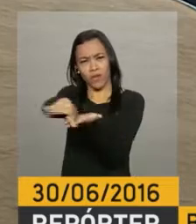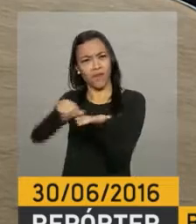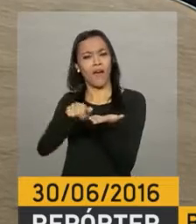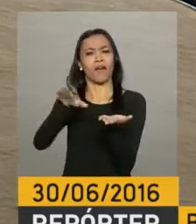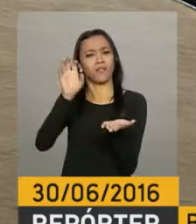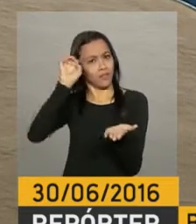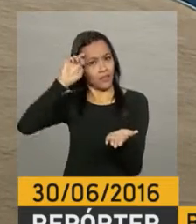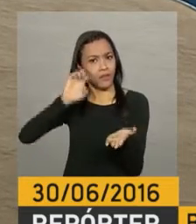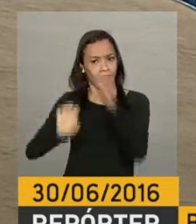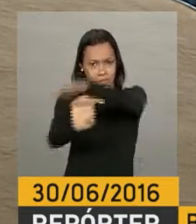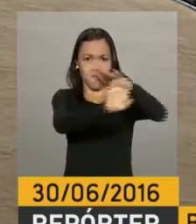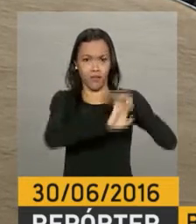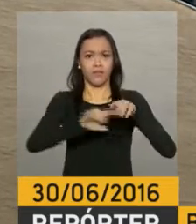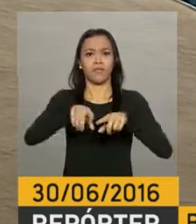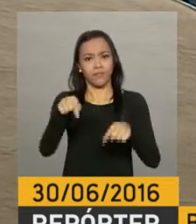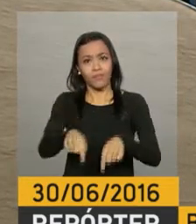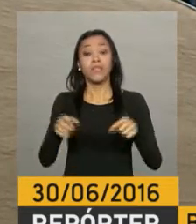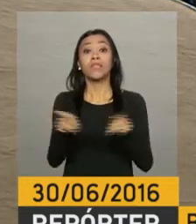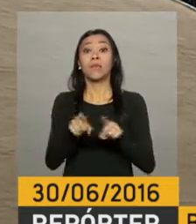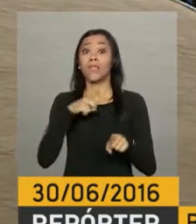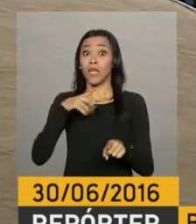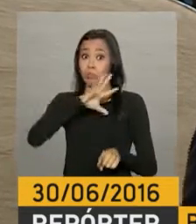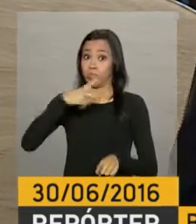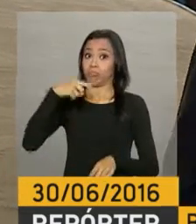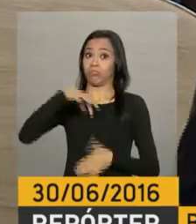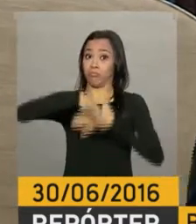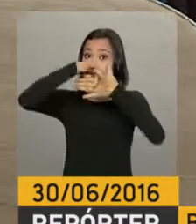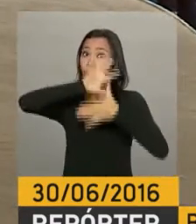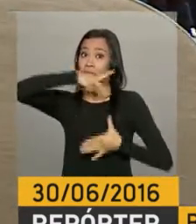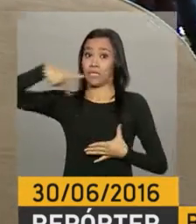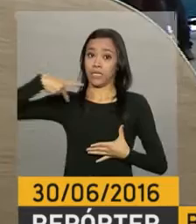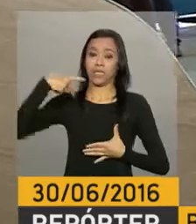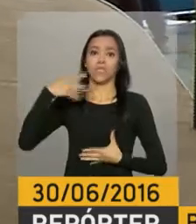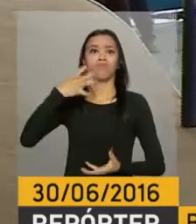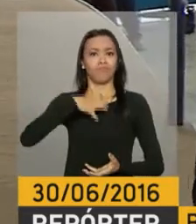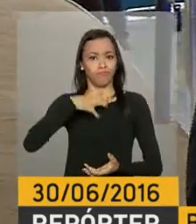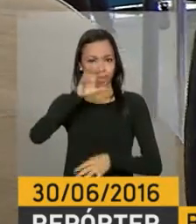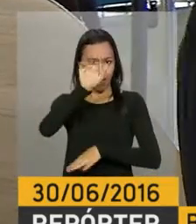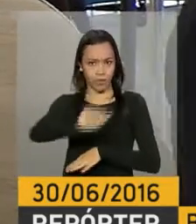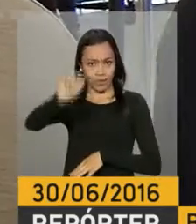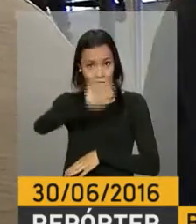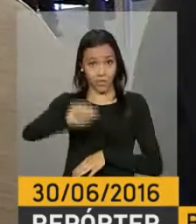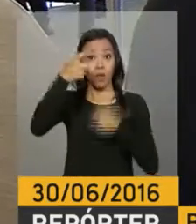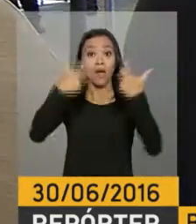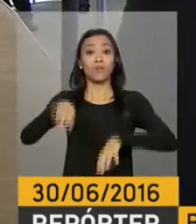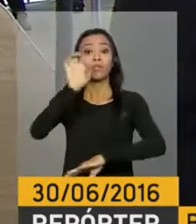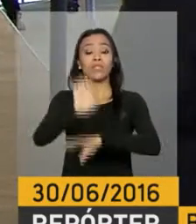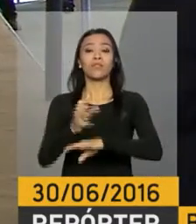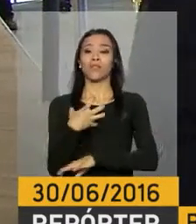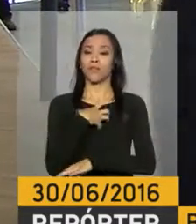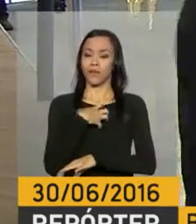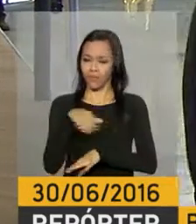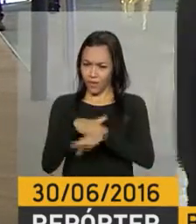das primeiras, é a Associação Comercial da Bahia. Aqui ao meu lado está justamente o presidente dessa associação, Luiz Fernando Queiroz, que vai conversar um